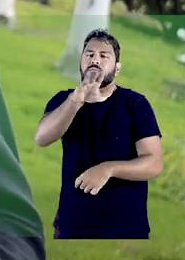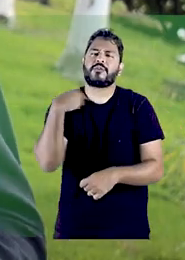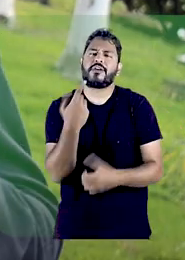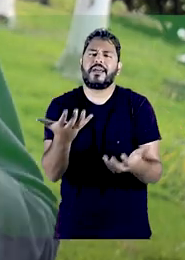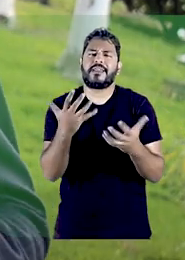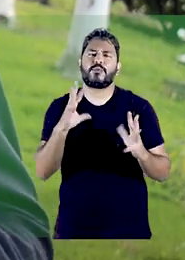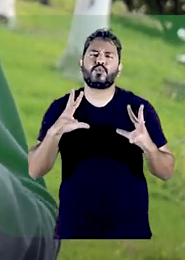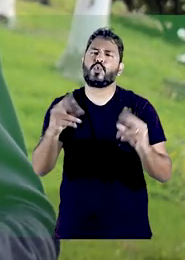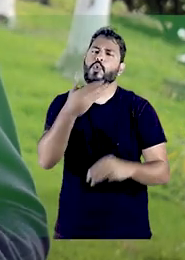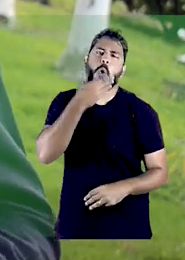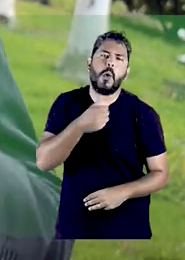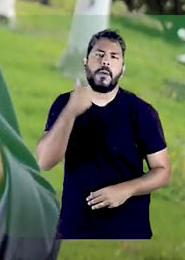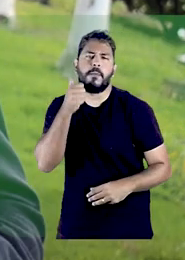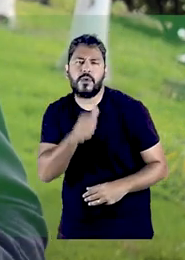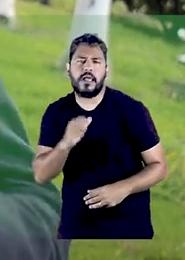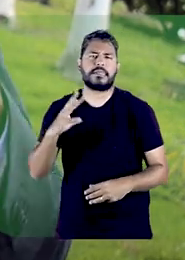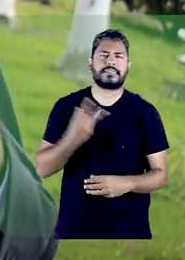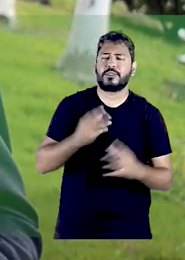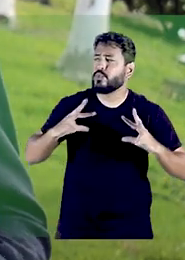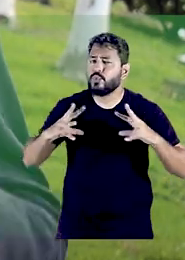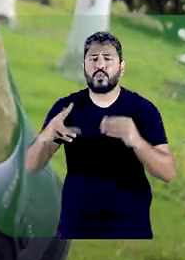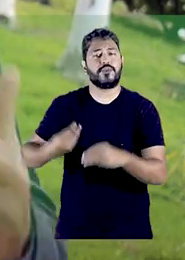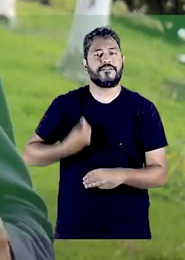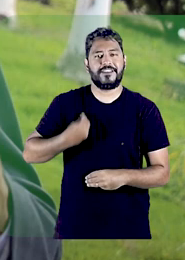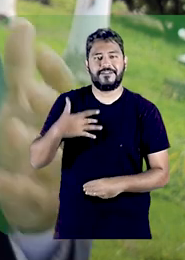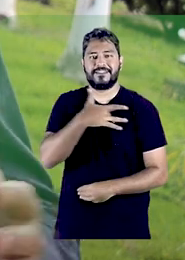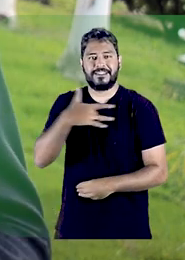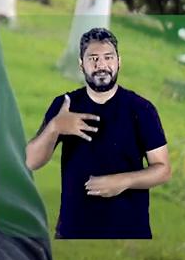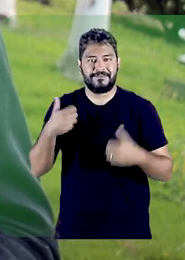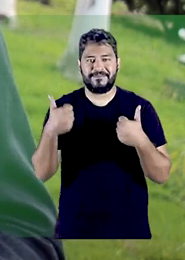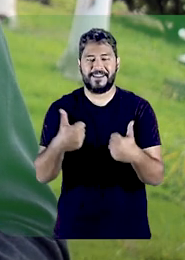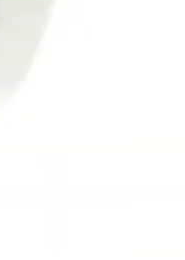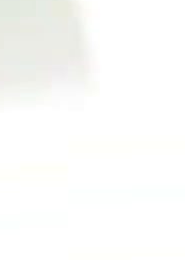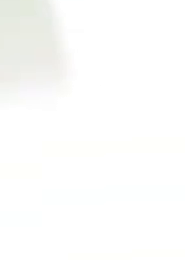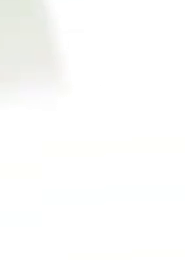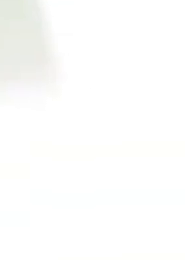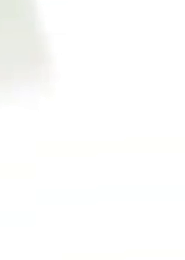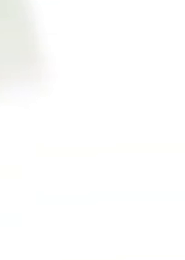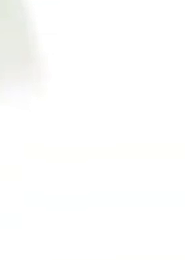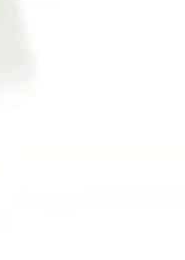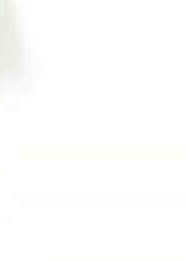Queremos todos e todas aqui, conosco, vivos, vivas e saudáveis.